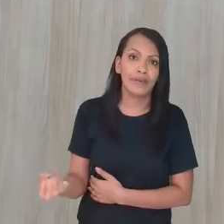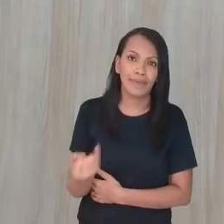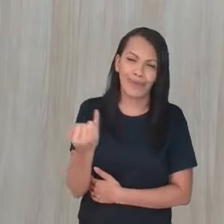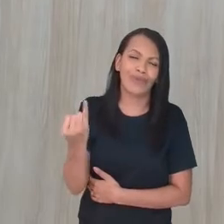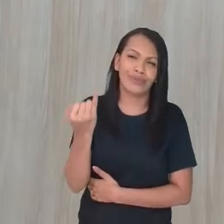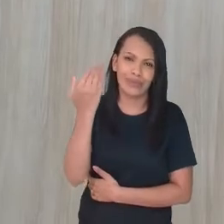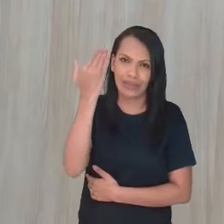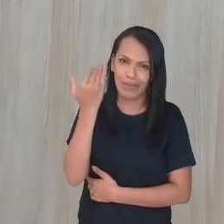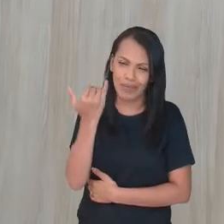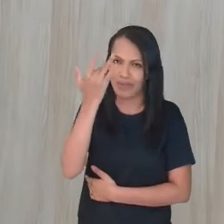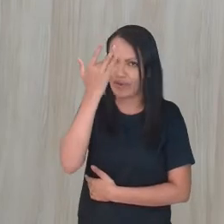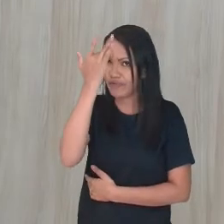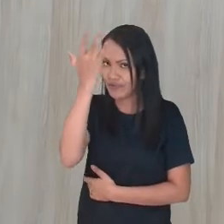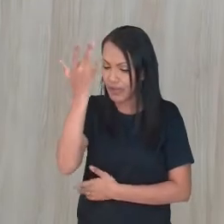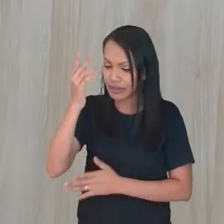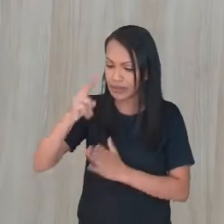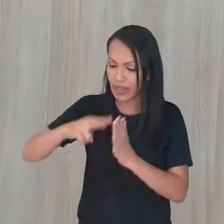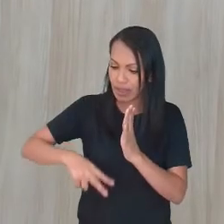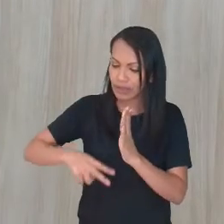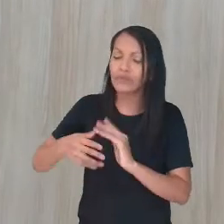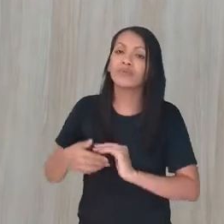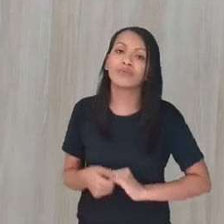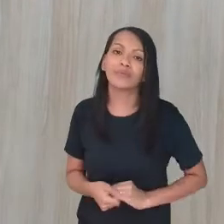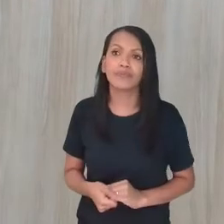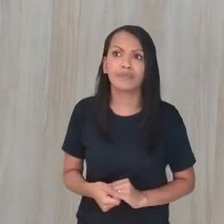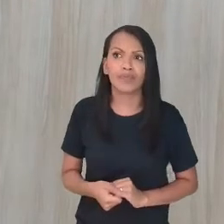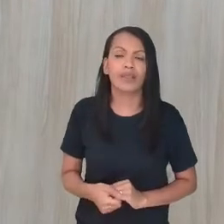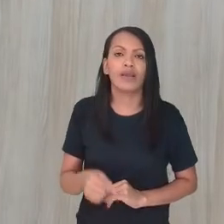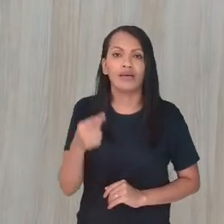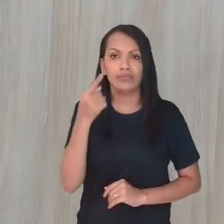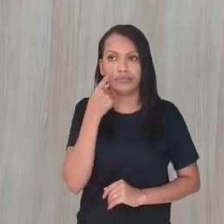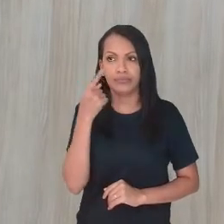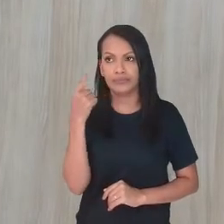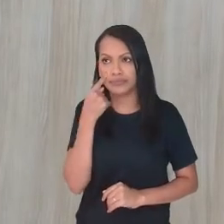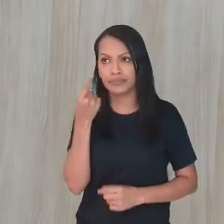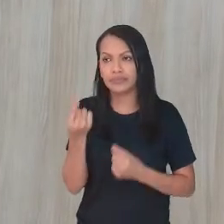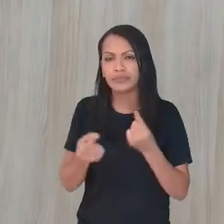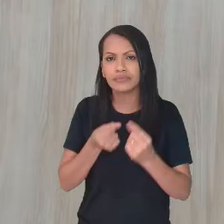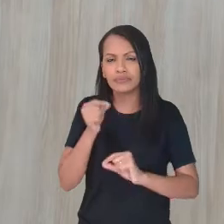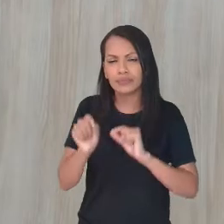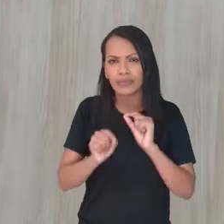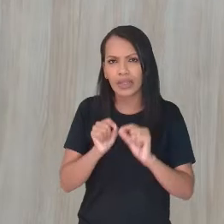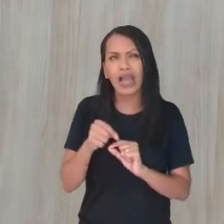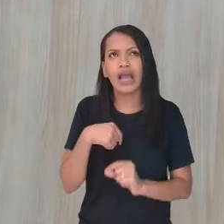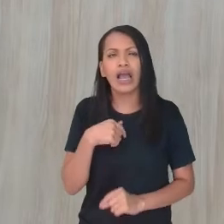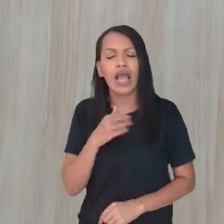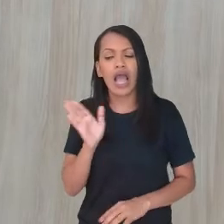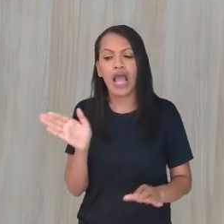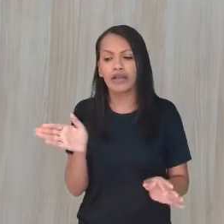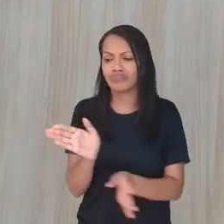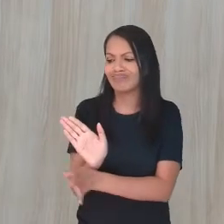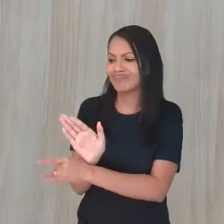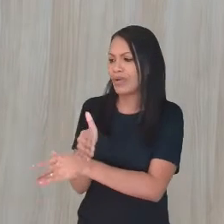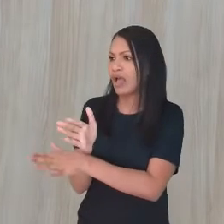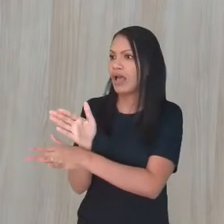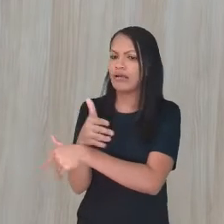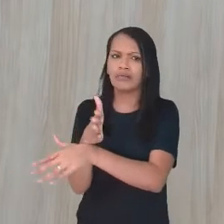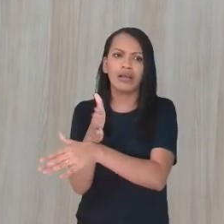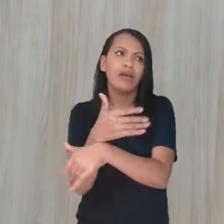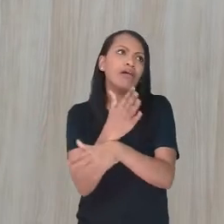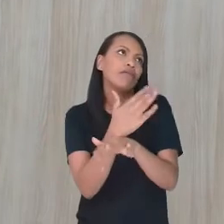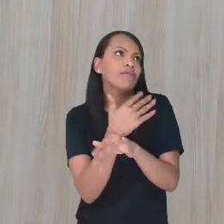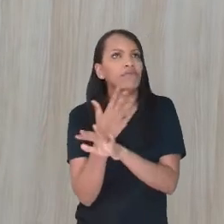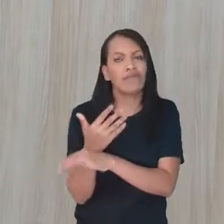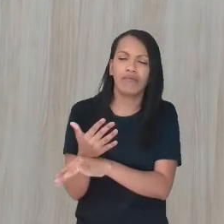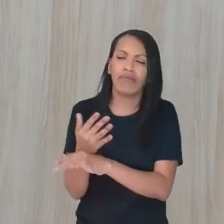Então, reconheça o assunto principal. Muitas vezes, a gente se perde lá no texto porque